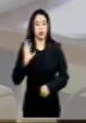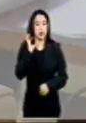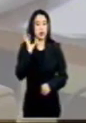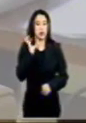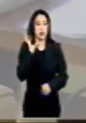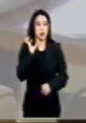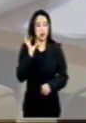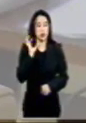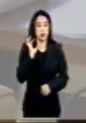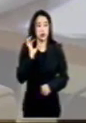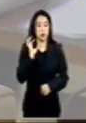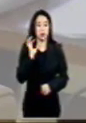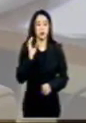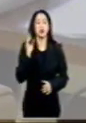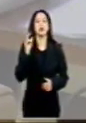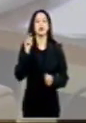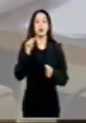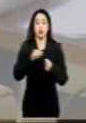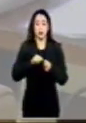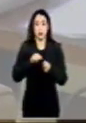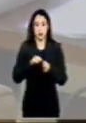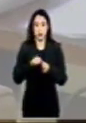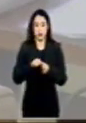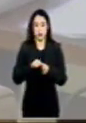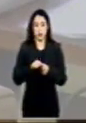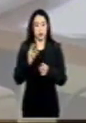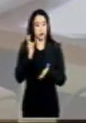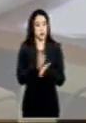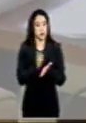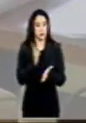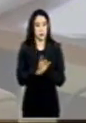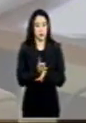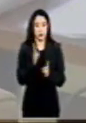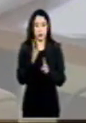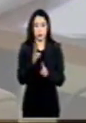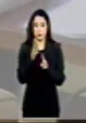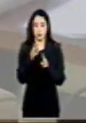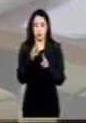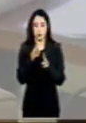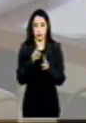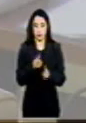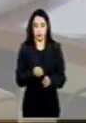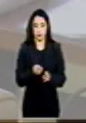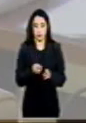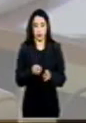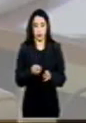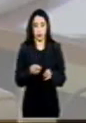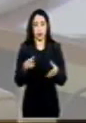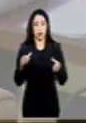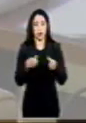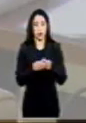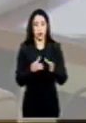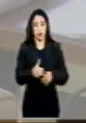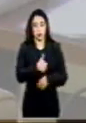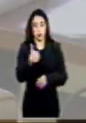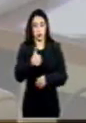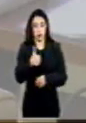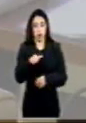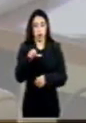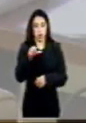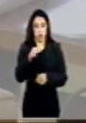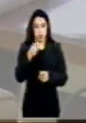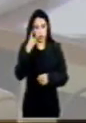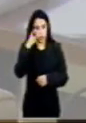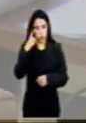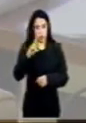foi exatamente nessa direção ao apreciar perante a primeira turma, em 9 de agosto de 2016, o